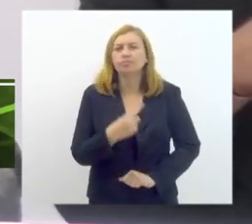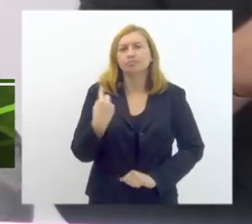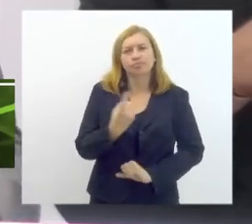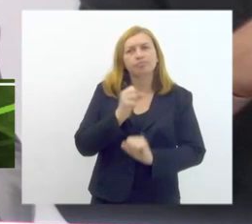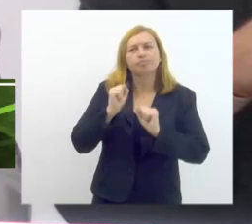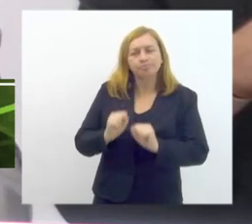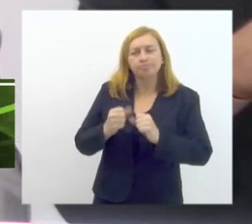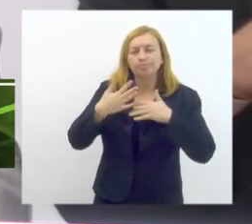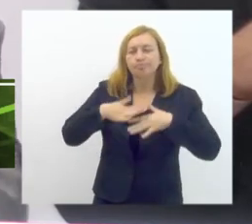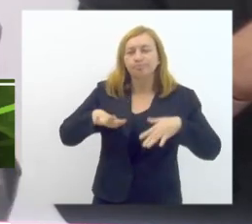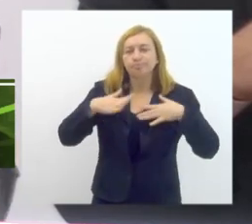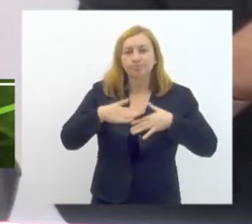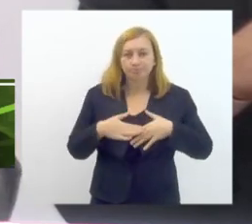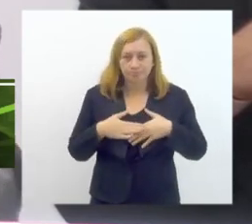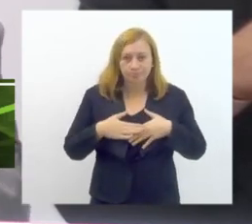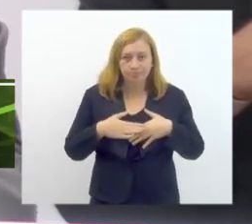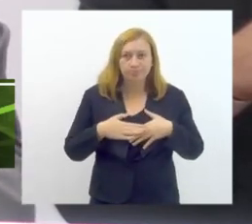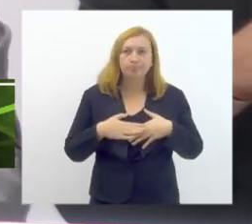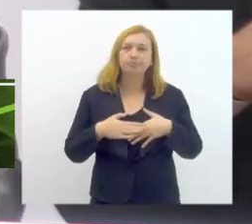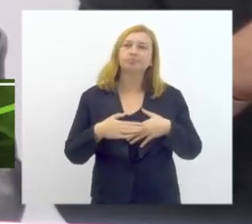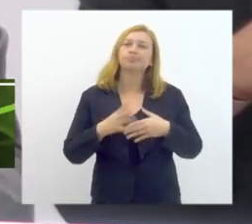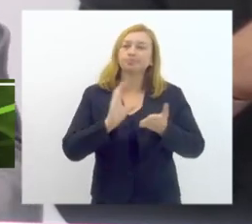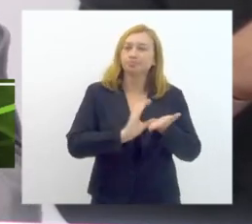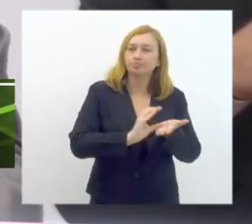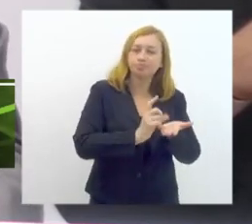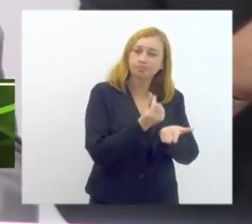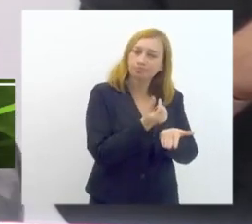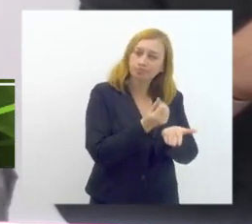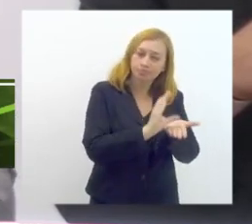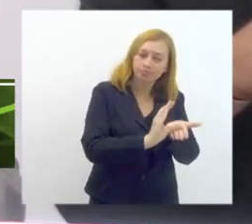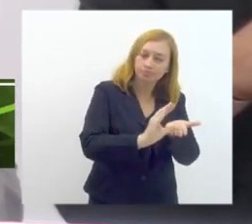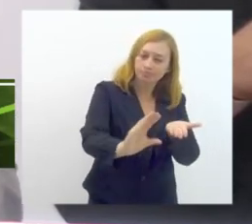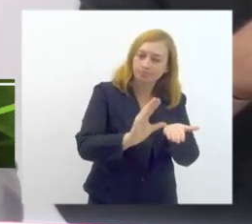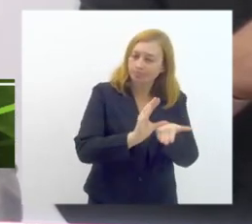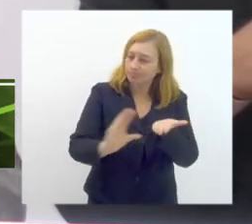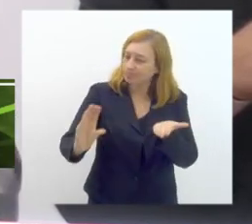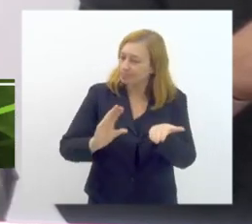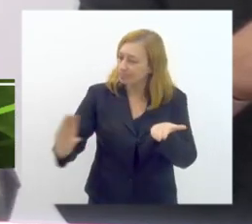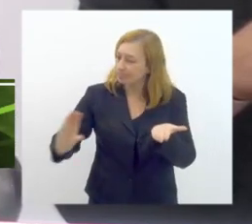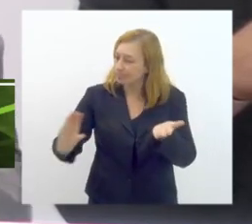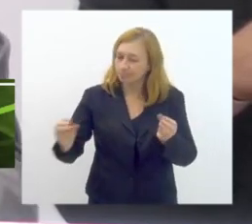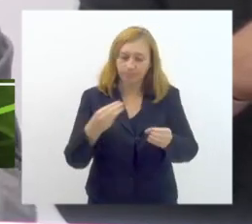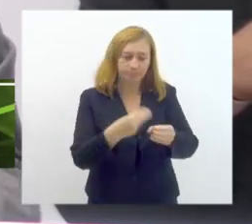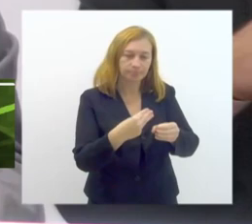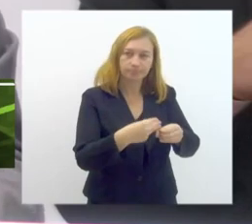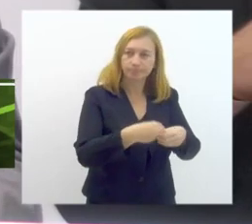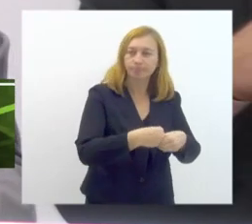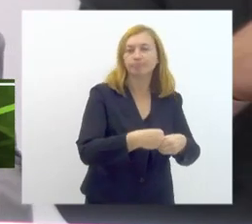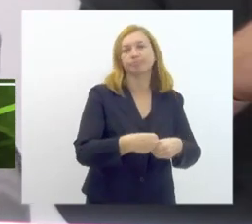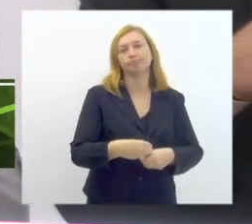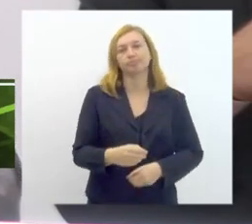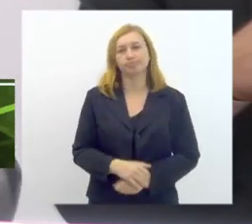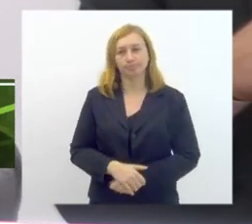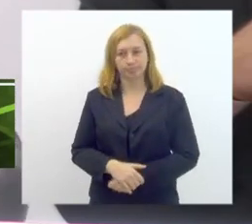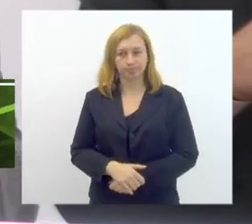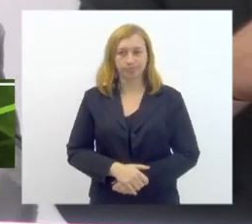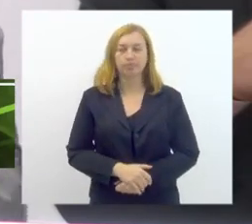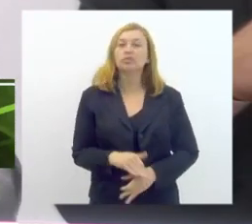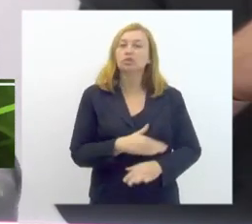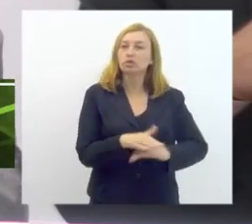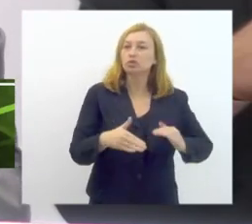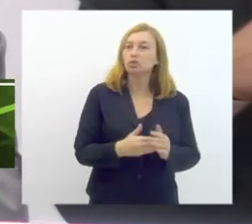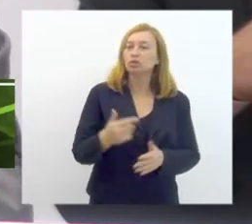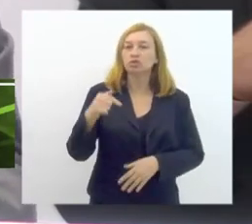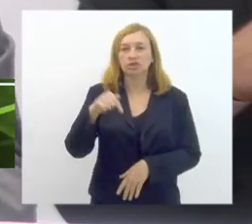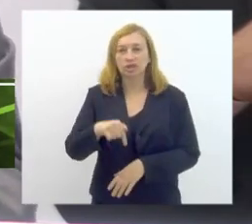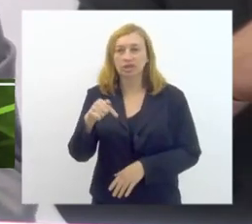ter tranquilidade no repasse dos recursos para os municípios via consórcio. Todos que estão aqui